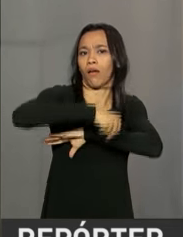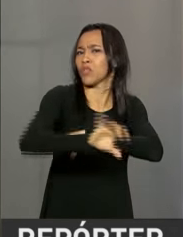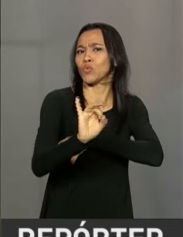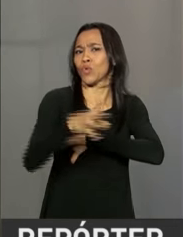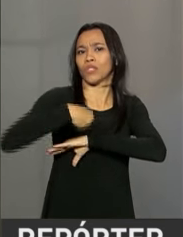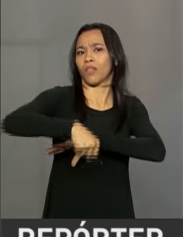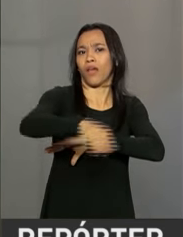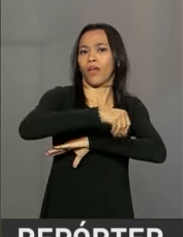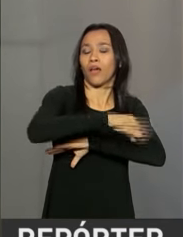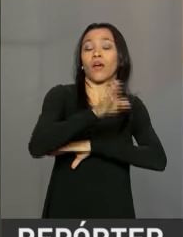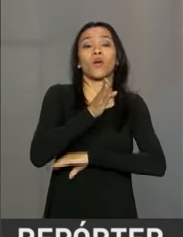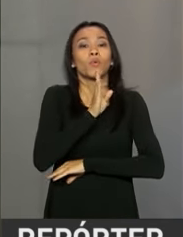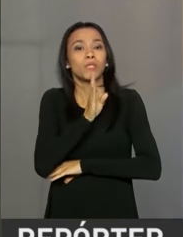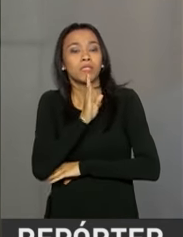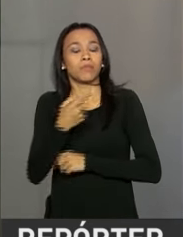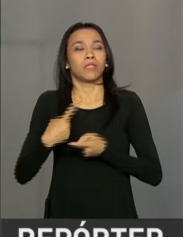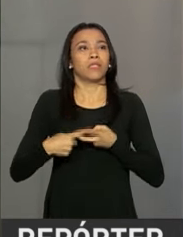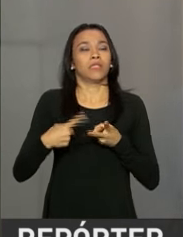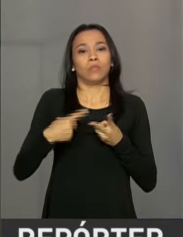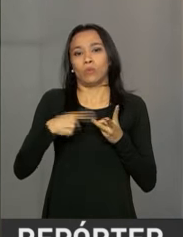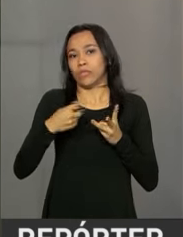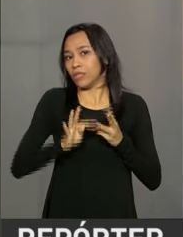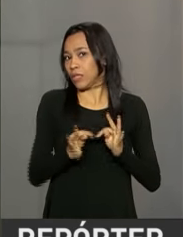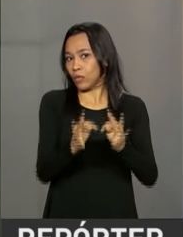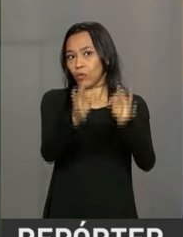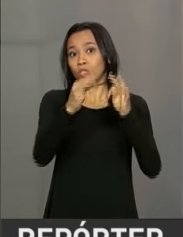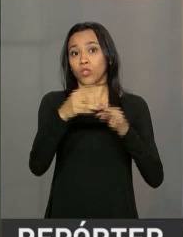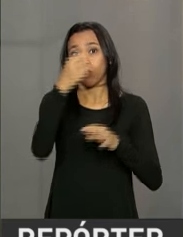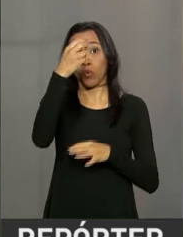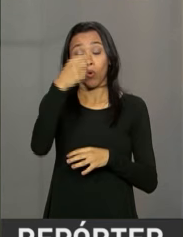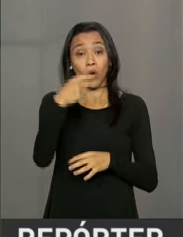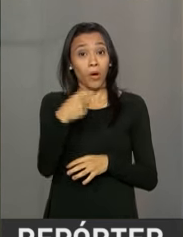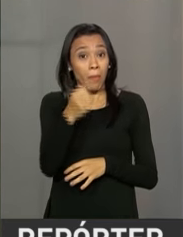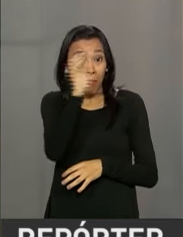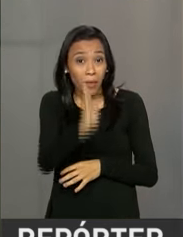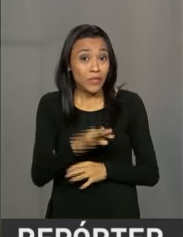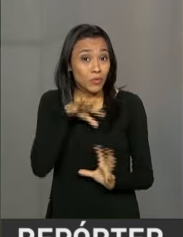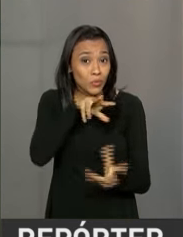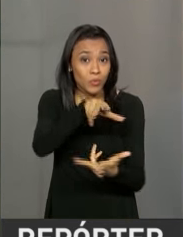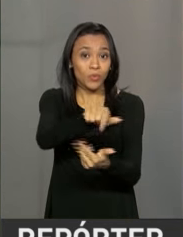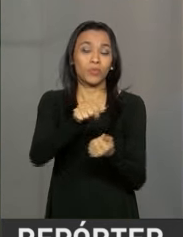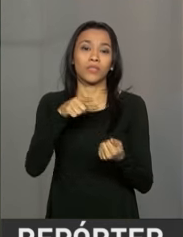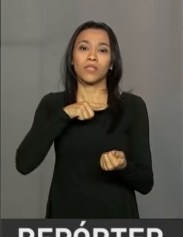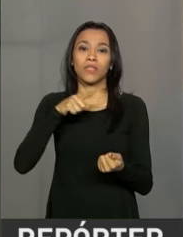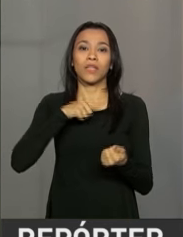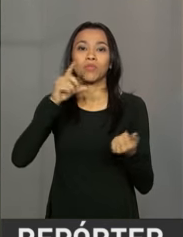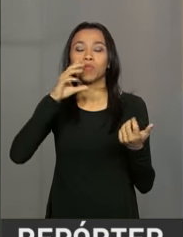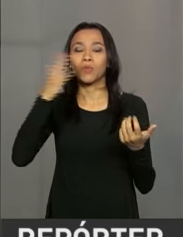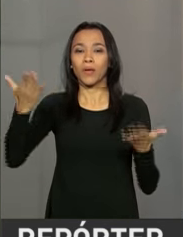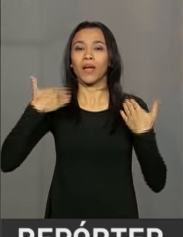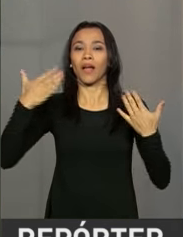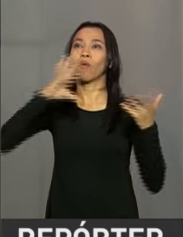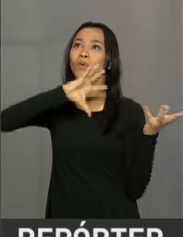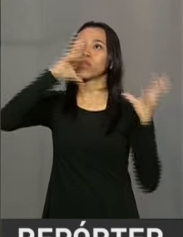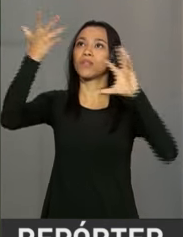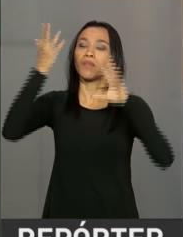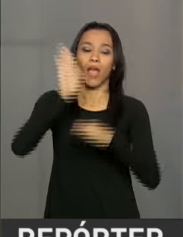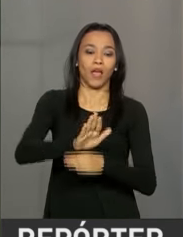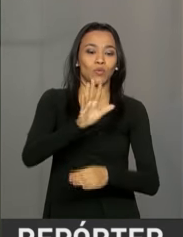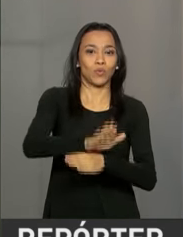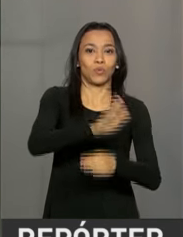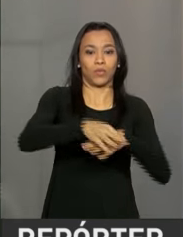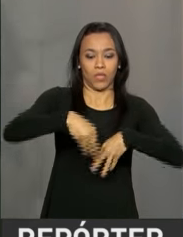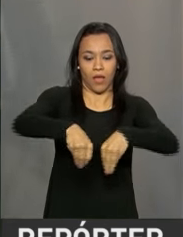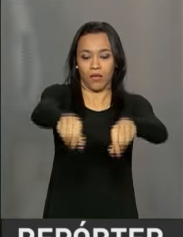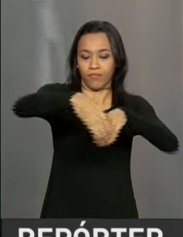terras, mas de conhecimento, de tecnologia. Nós somos o único país do mundo que tem agricultura eh tropical, como nós fizemos, e de excelente